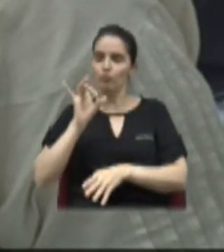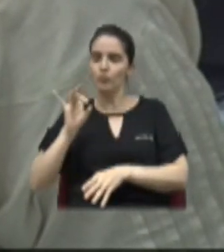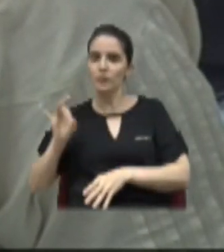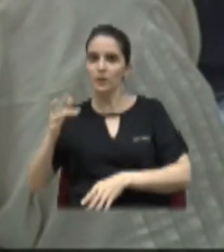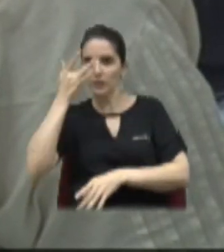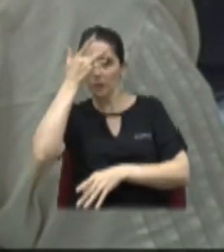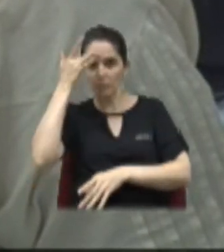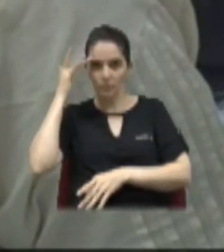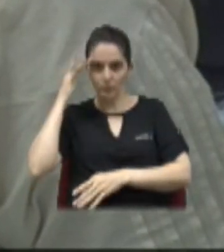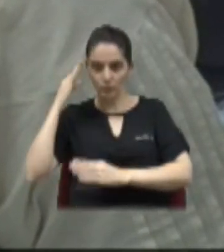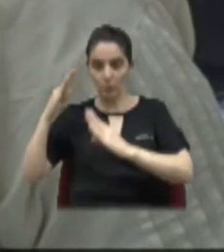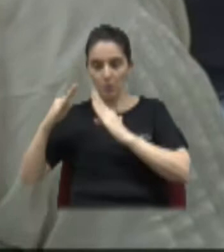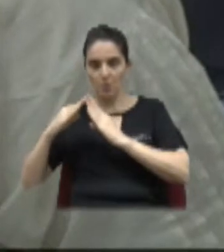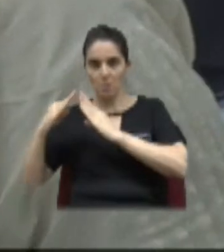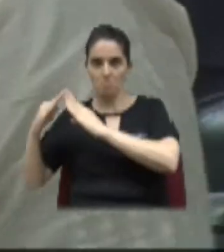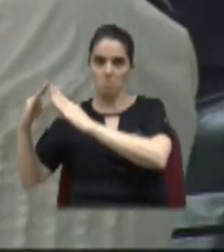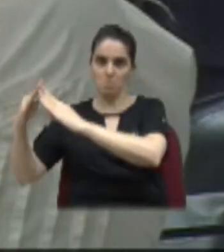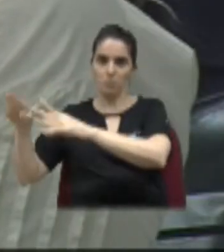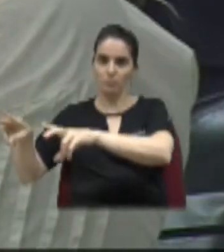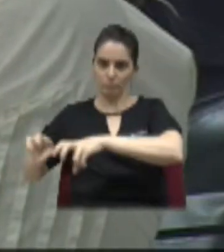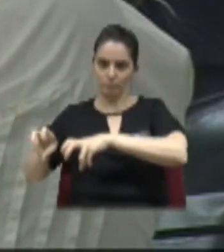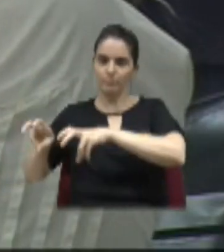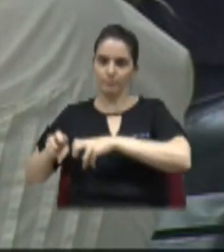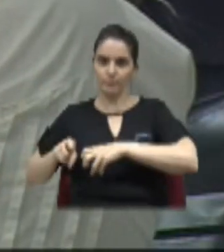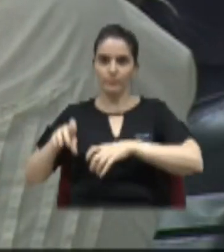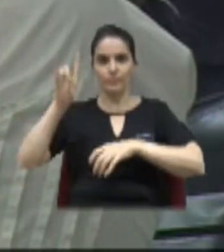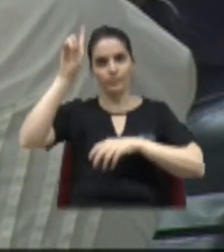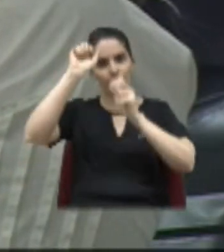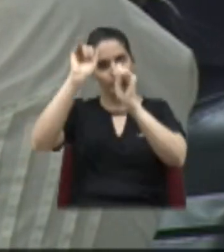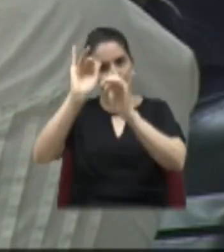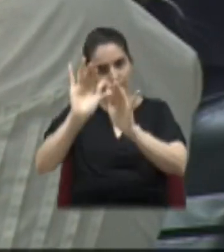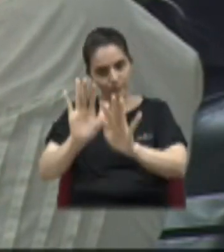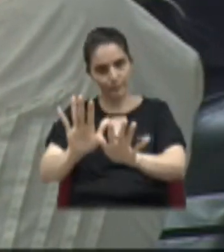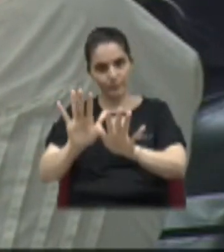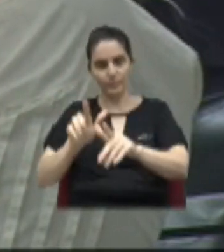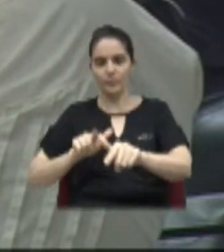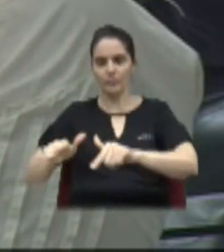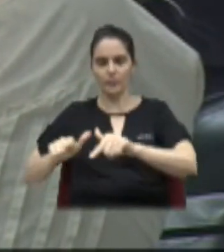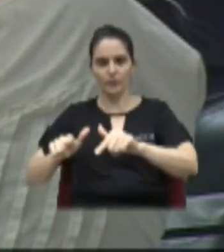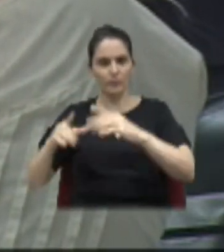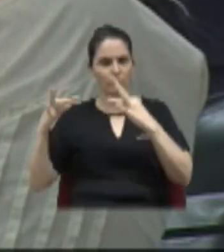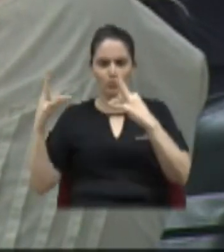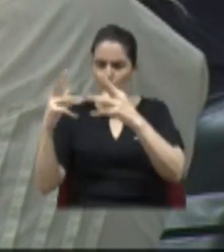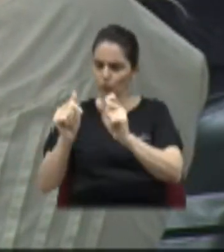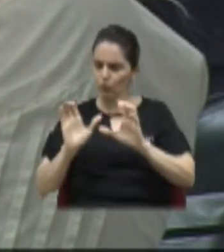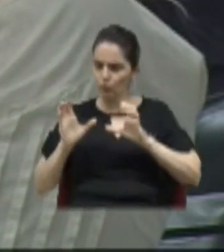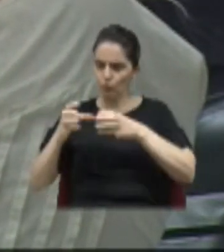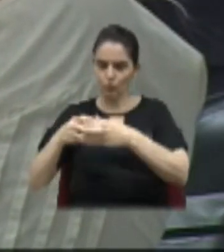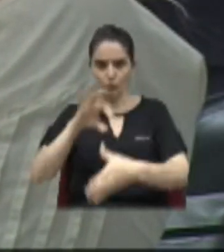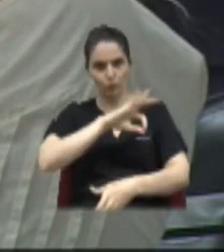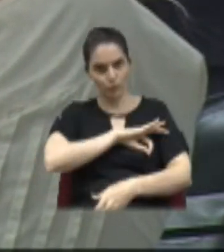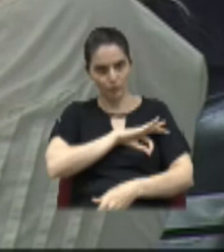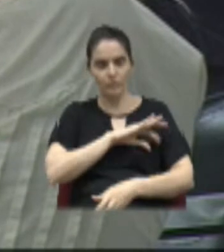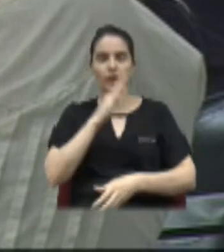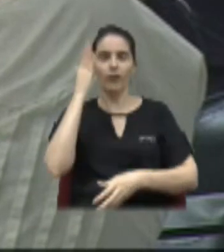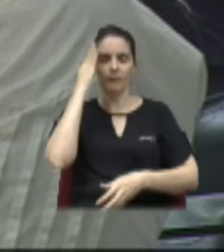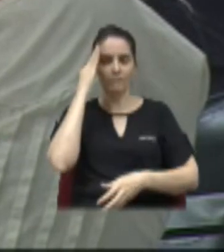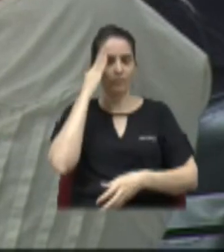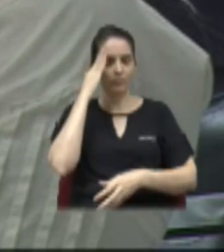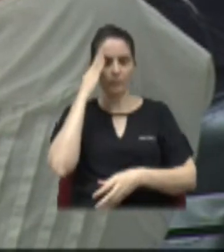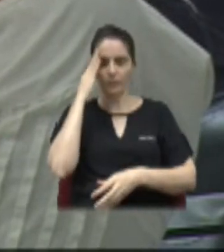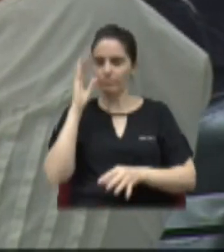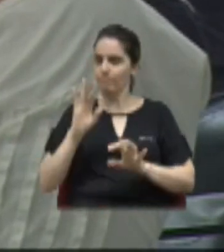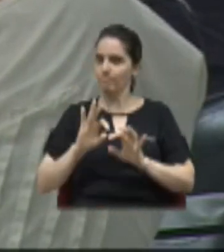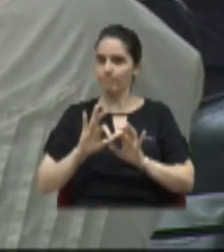parabéns, muito merecedor, que Deus abençoe o seu trabalho e de todos da corporação, que sabemos que não é fácil,